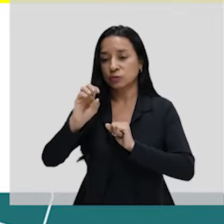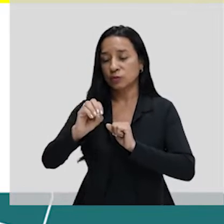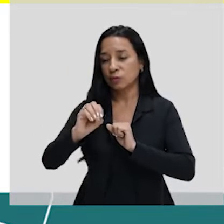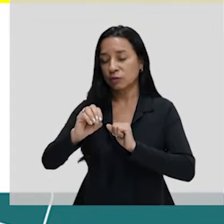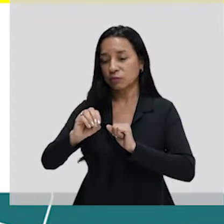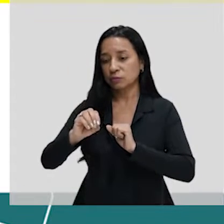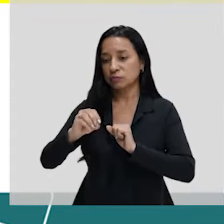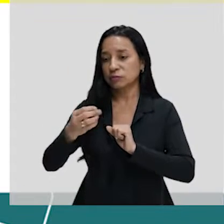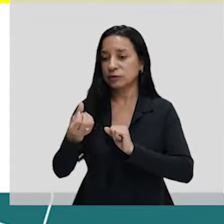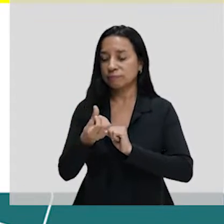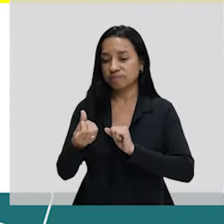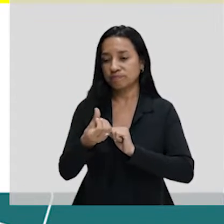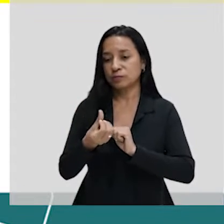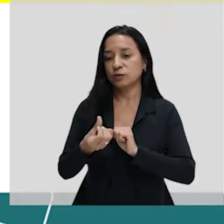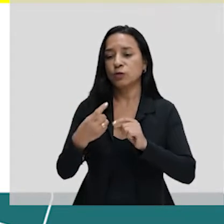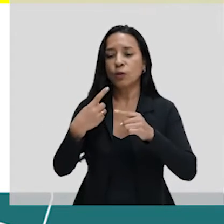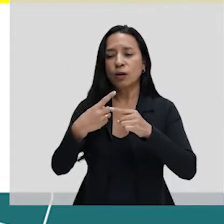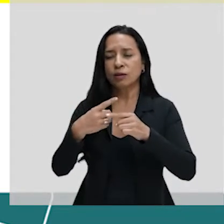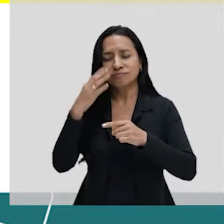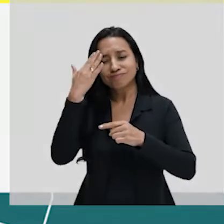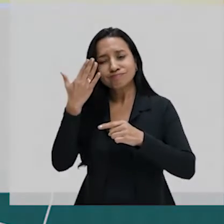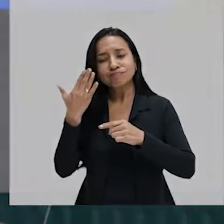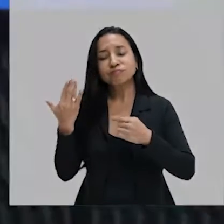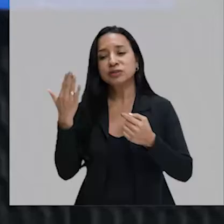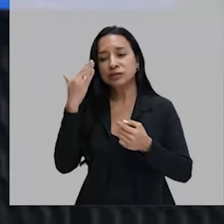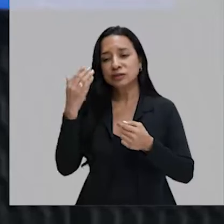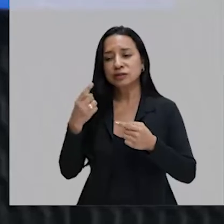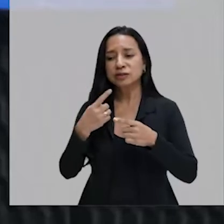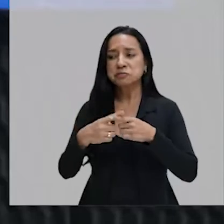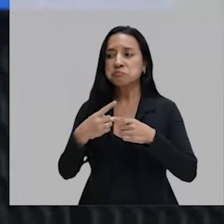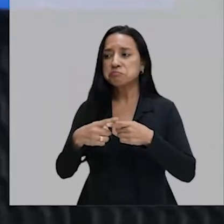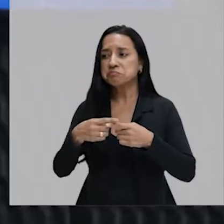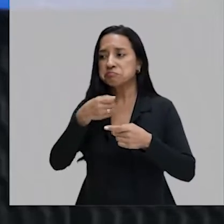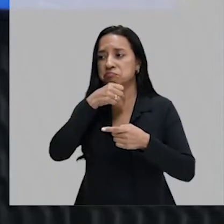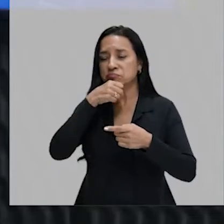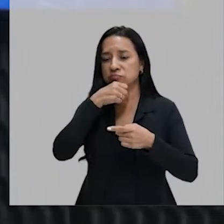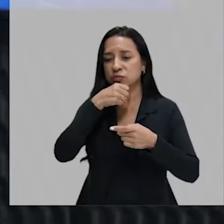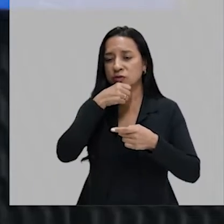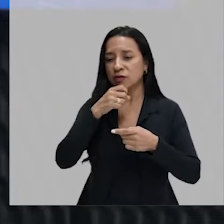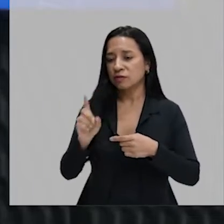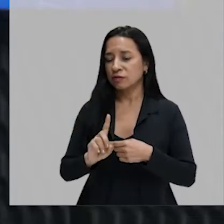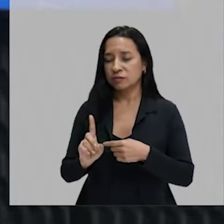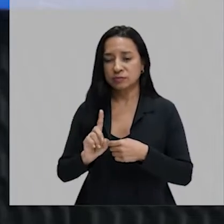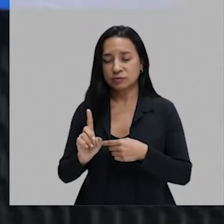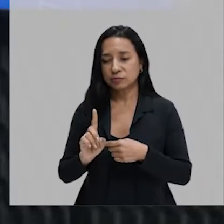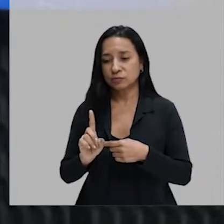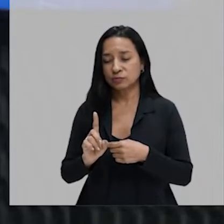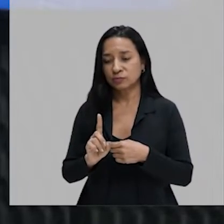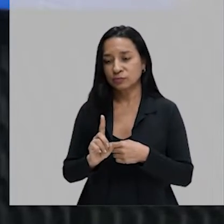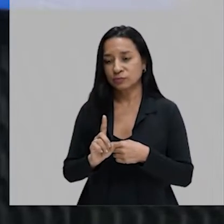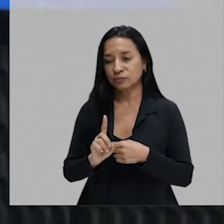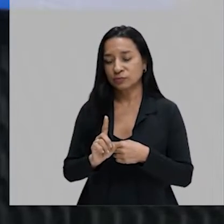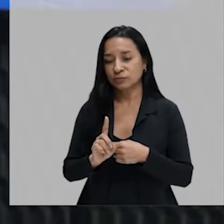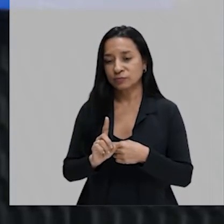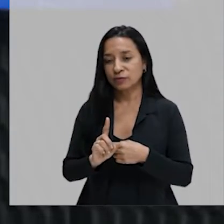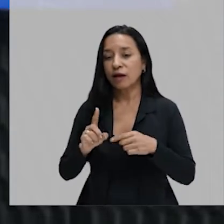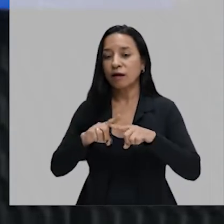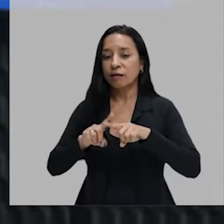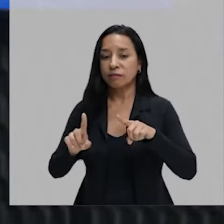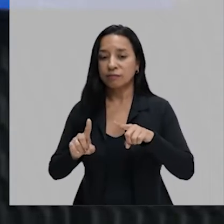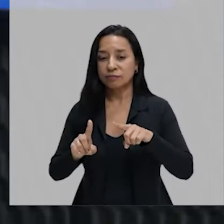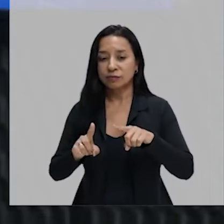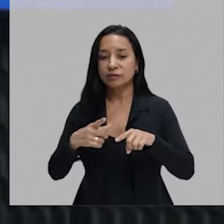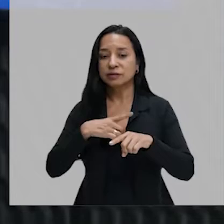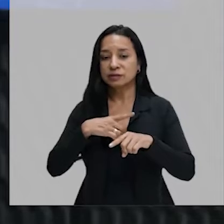por que um teatro desse que alguns de vocês é velho, velho não vou nem falar aqui porque a gente está gravando, mas de qualquer